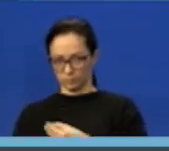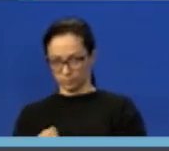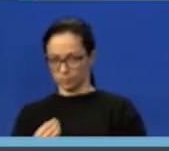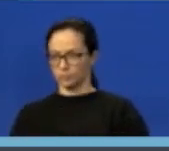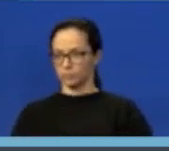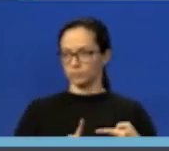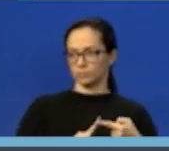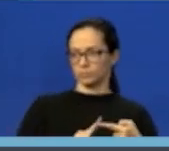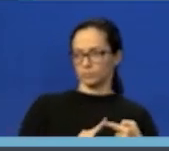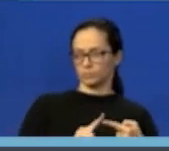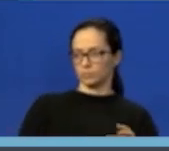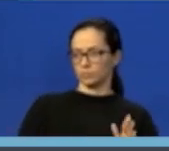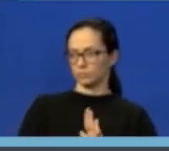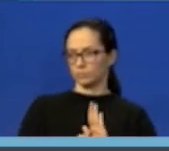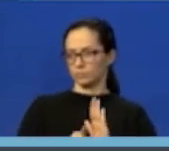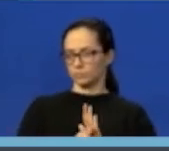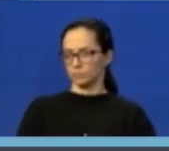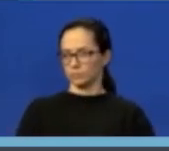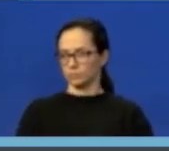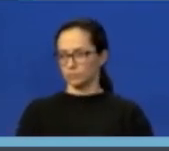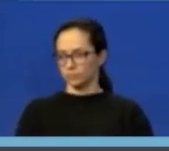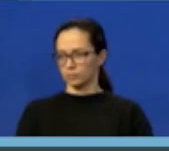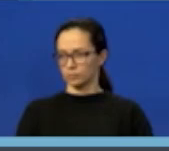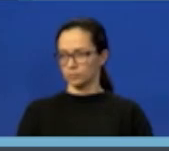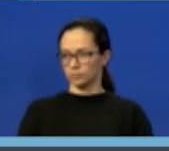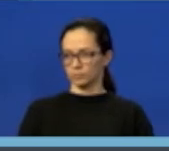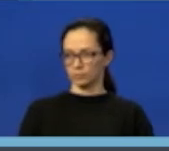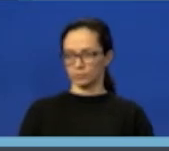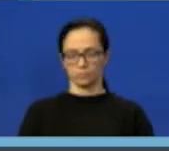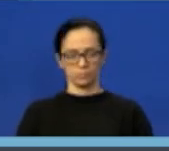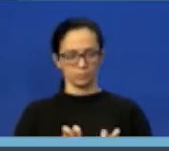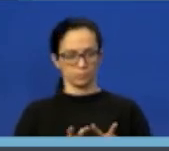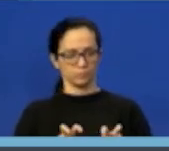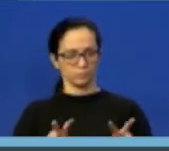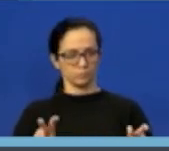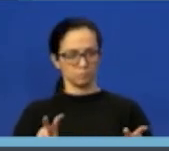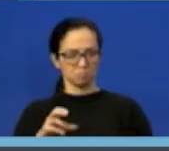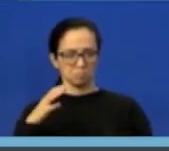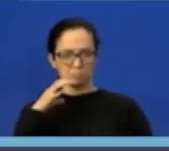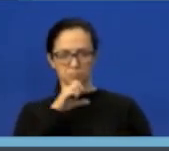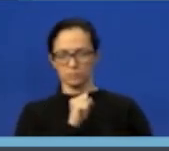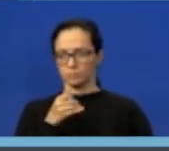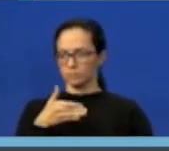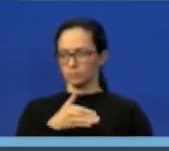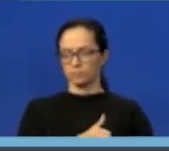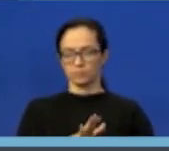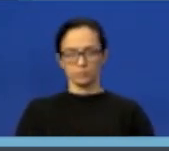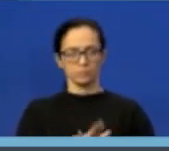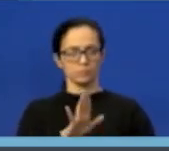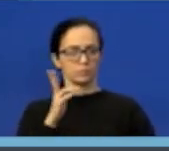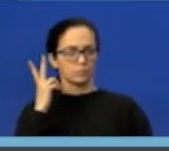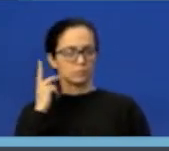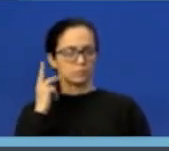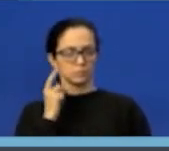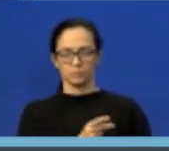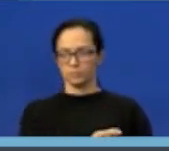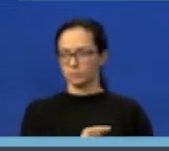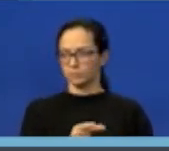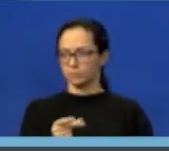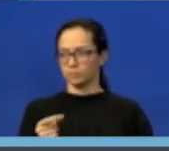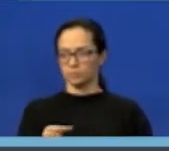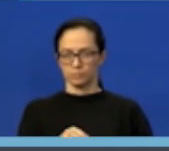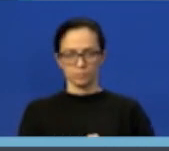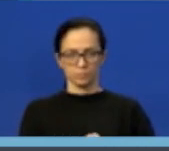bacteremias transitórias são aquelas bactérias, aquelas doenças causadas por bactérias rápidas e a mais comum, com duração que pode variar de